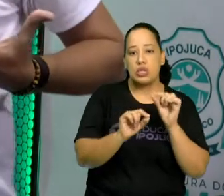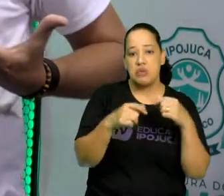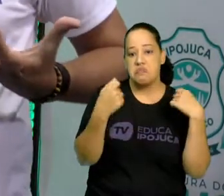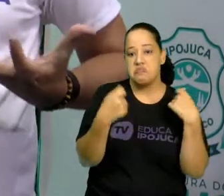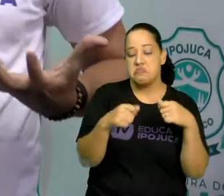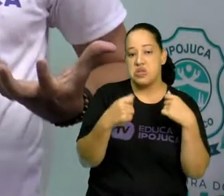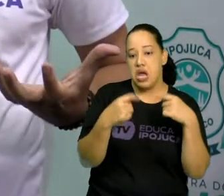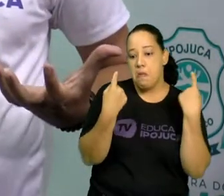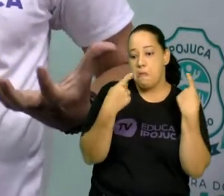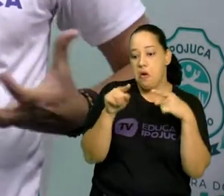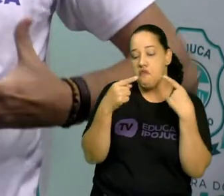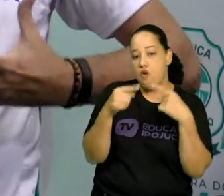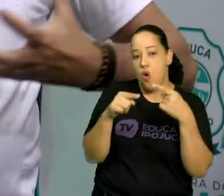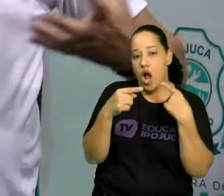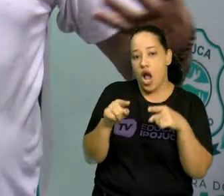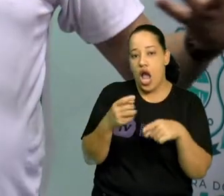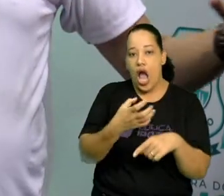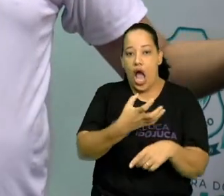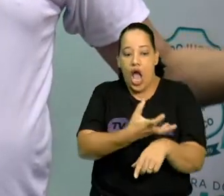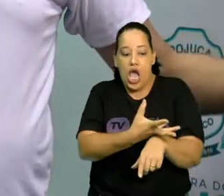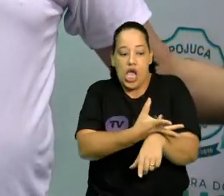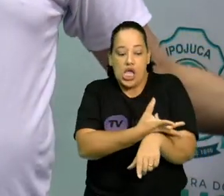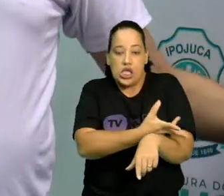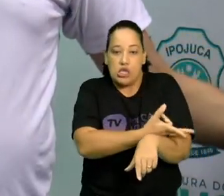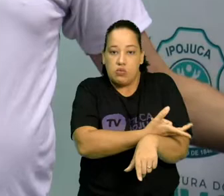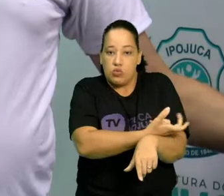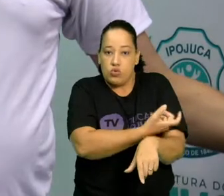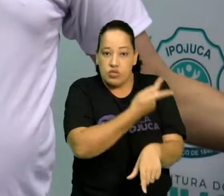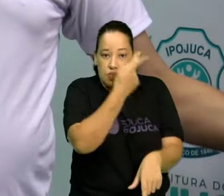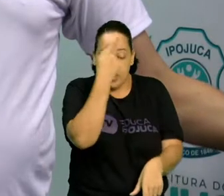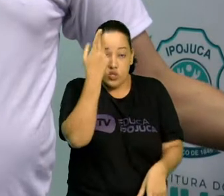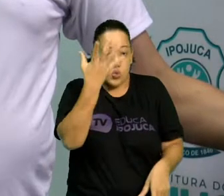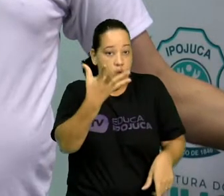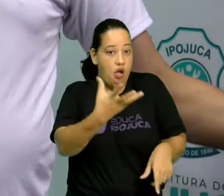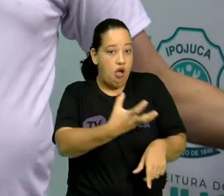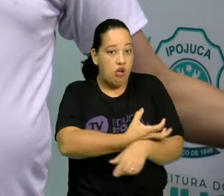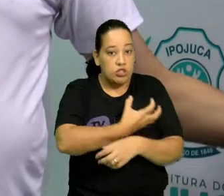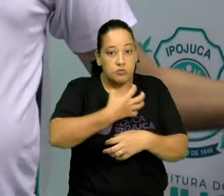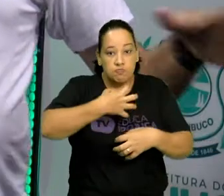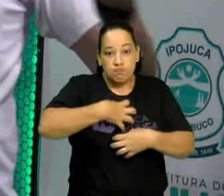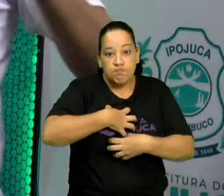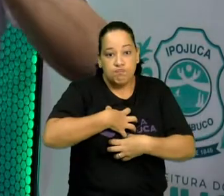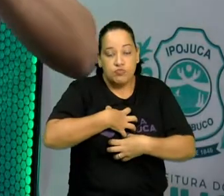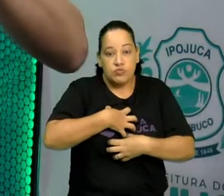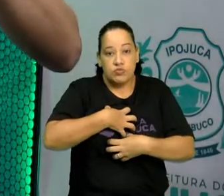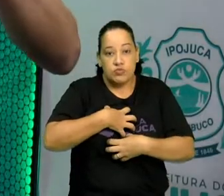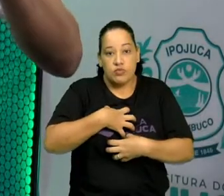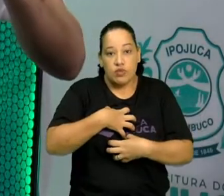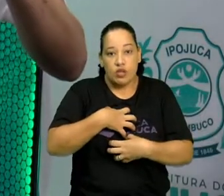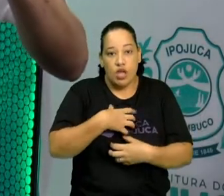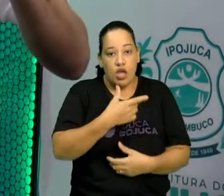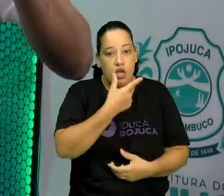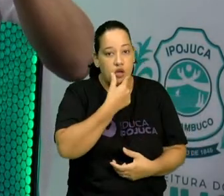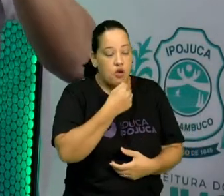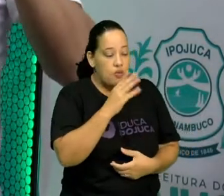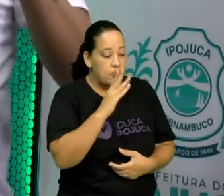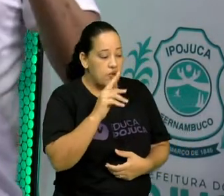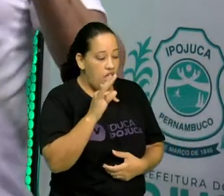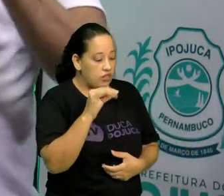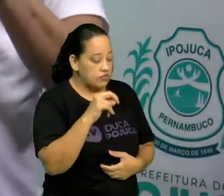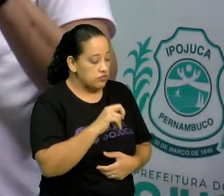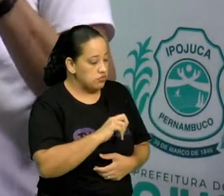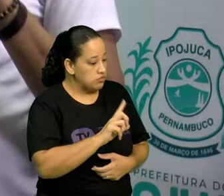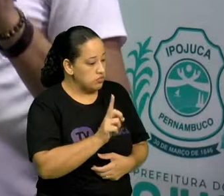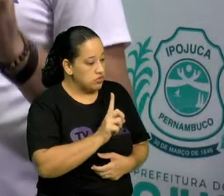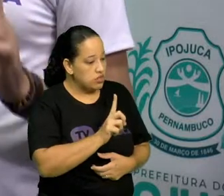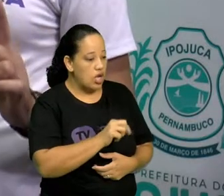provocar emoção fazer emoção explodir nas pessoas em breve Spice nenhum não o